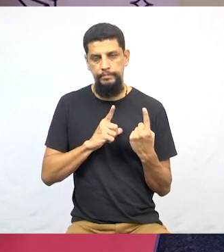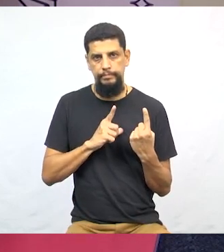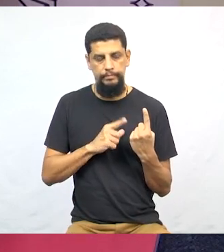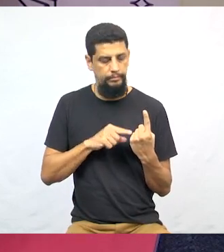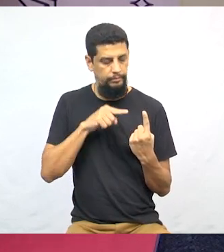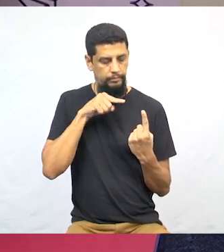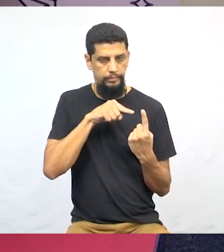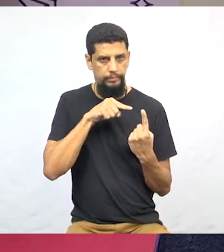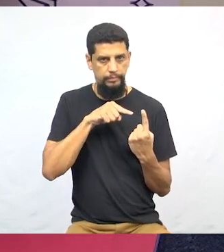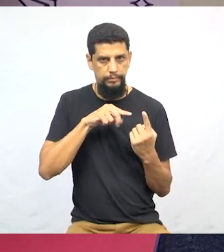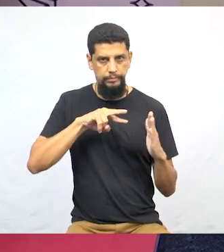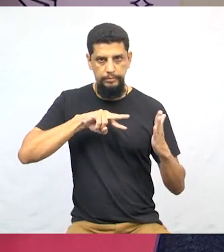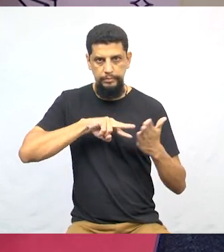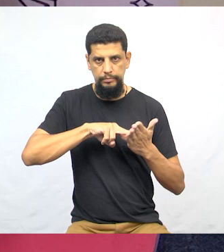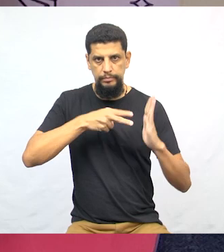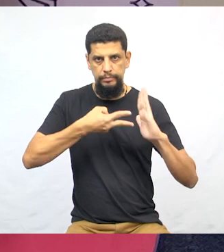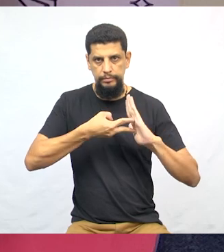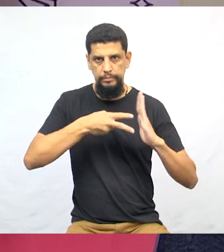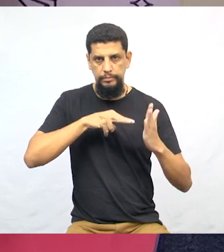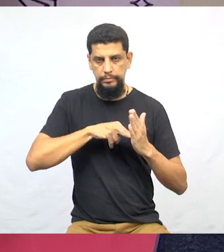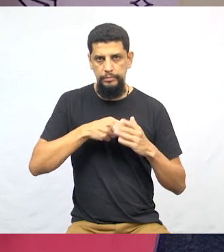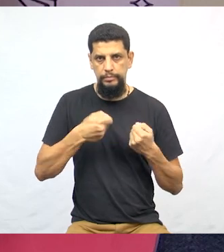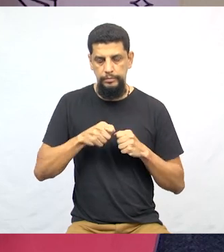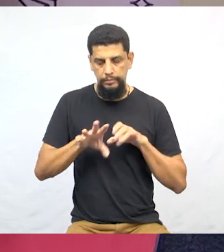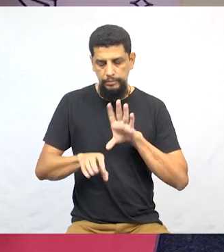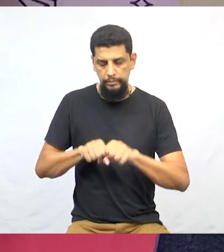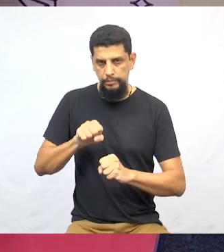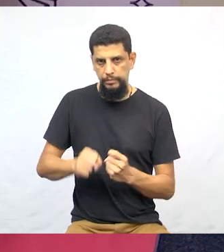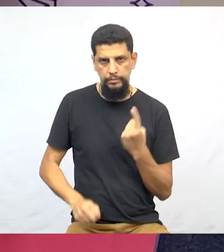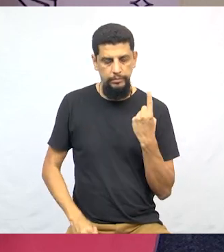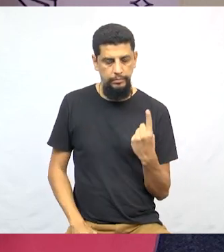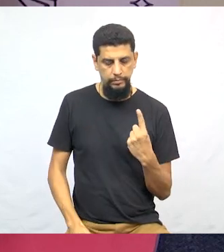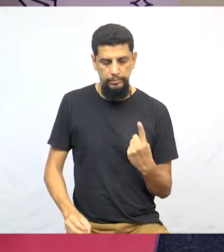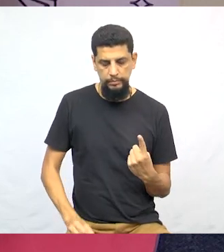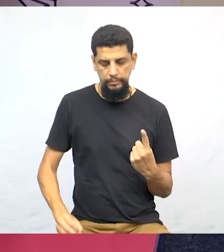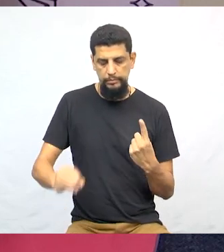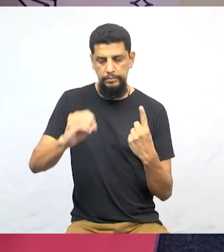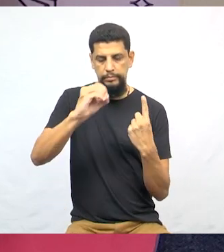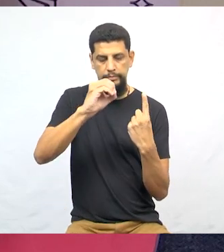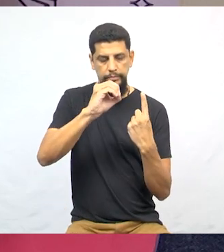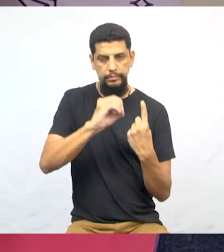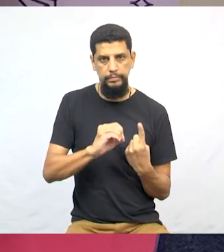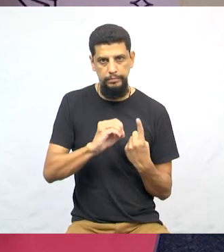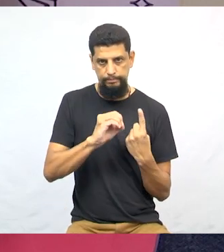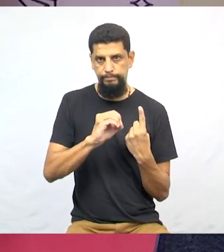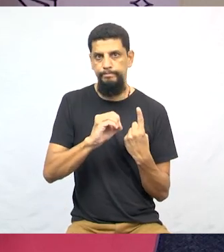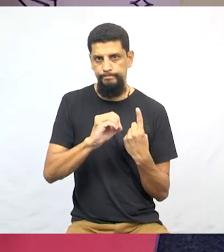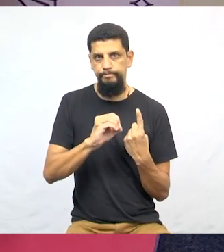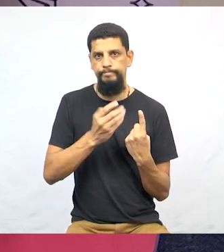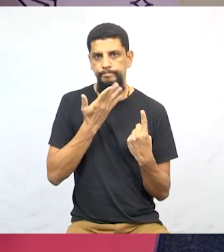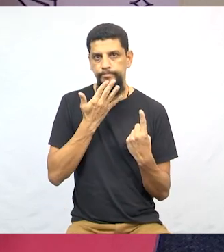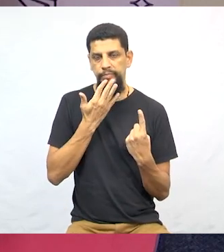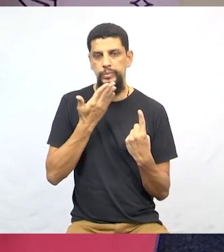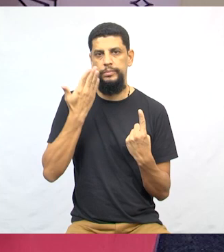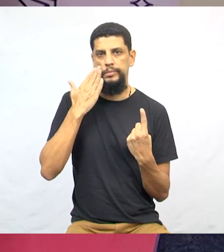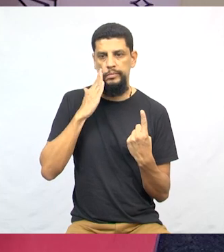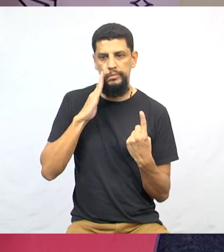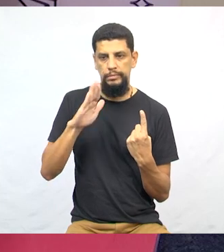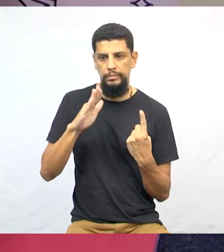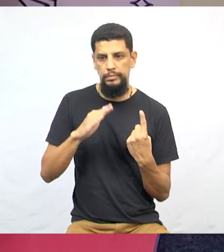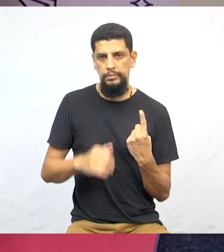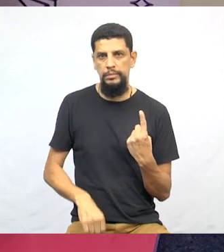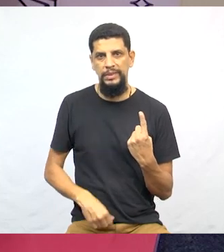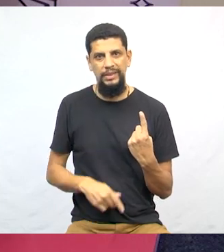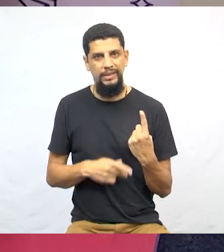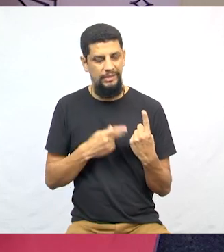número 1, significa que eu tenho que pegar uma bolinha. Uma bolinha. Dessa cor aqui. Que cor é mesmo?